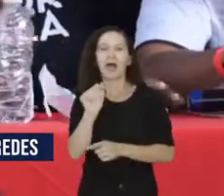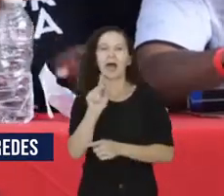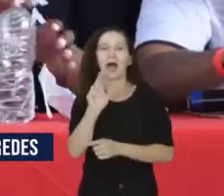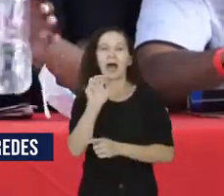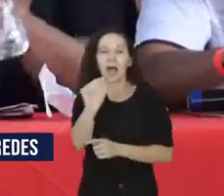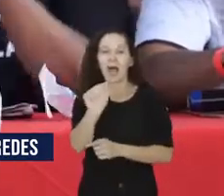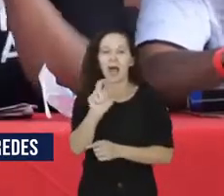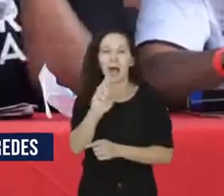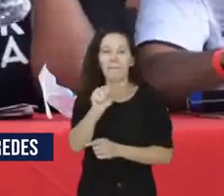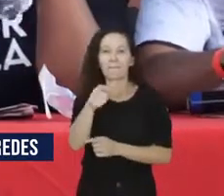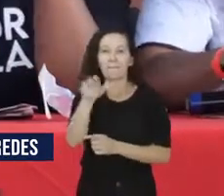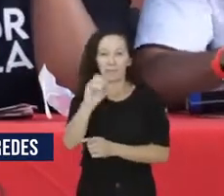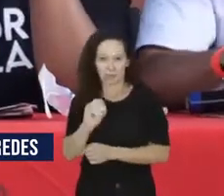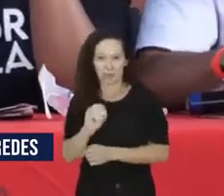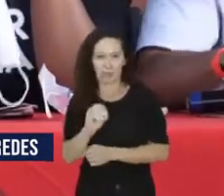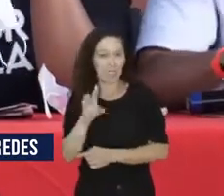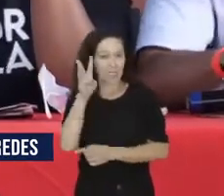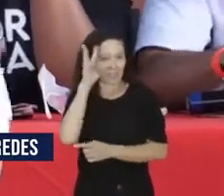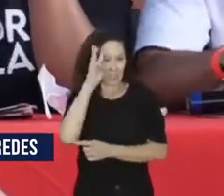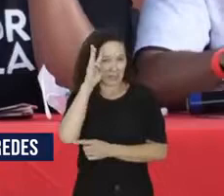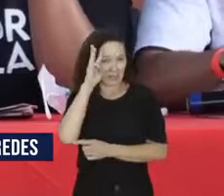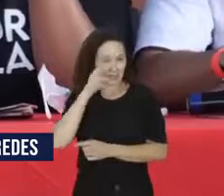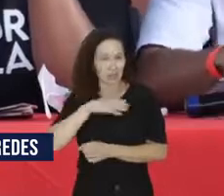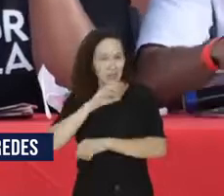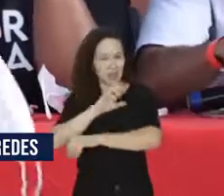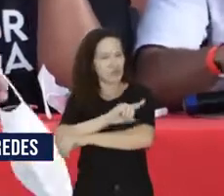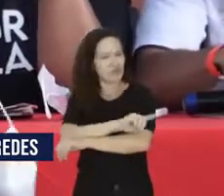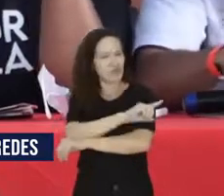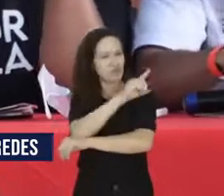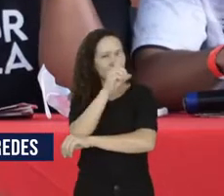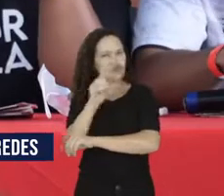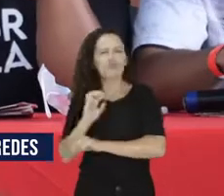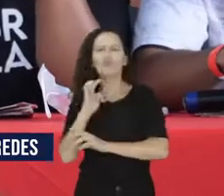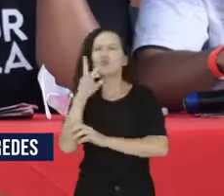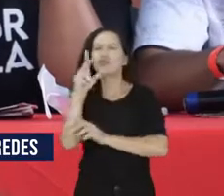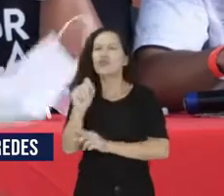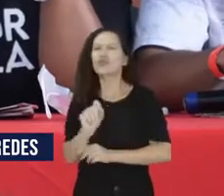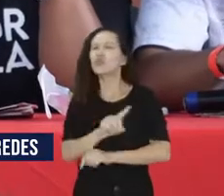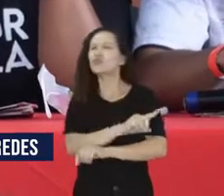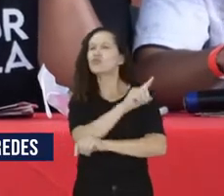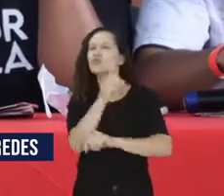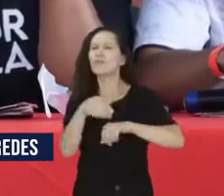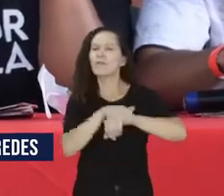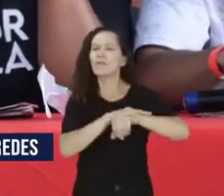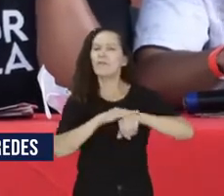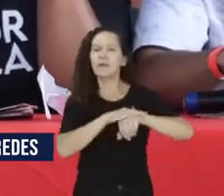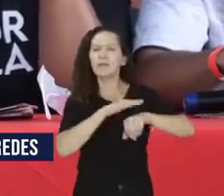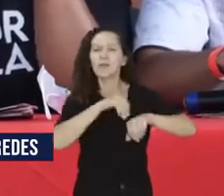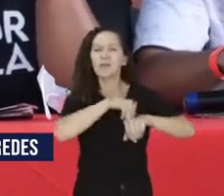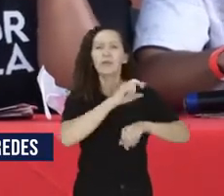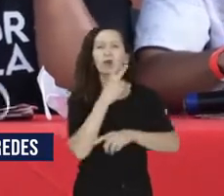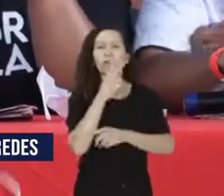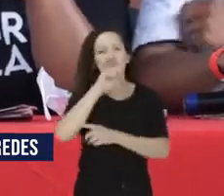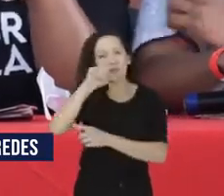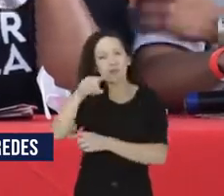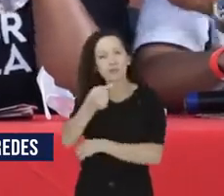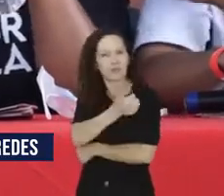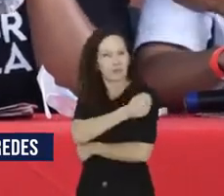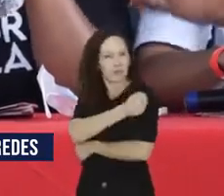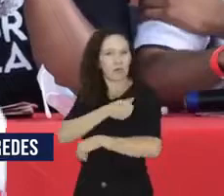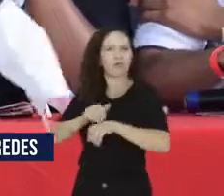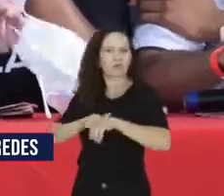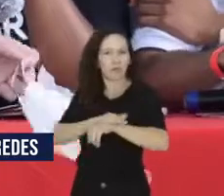Terça-feira eu vou passar o dia numa escola estadual, vou falar com mais de 2.000 alunos que vão ajudar a